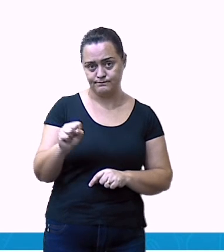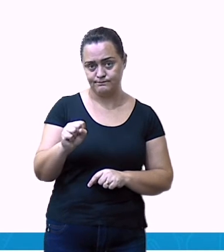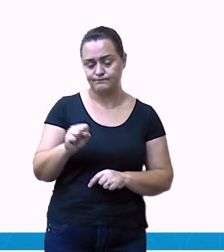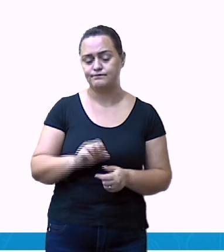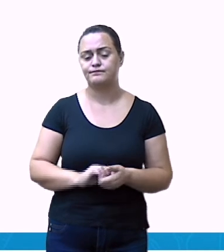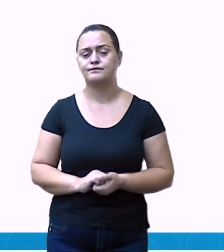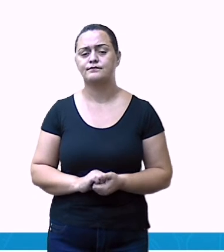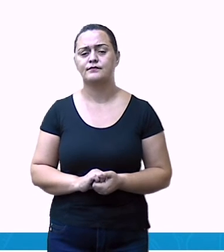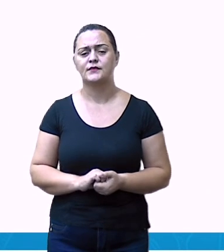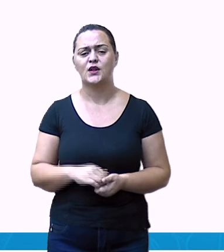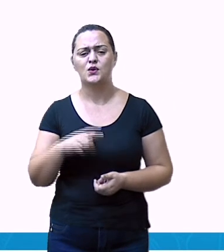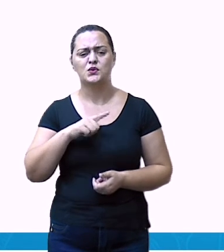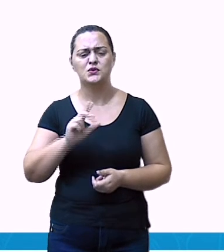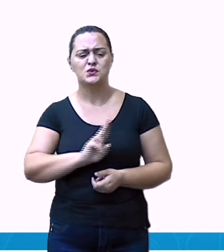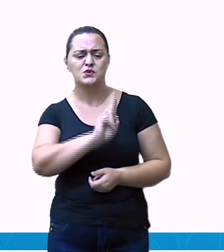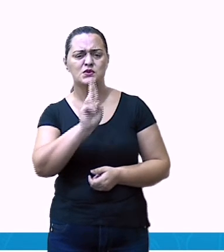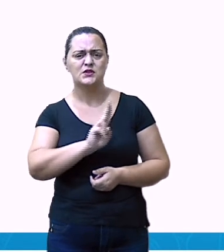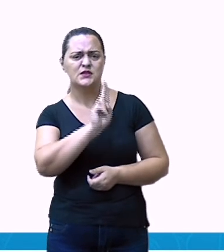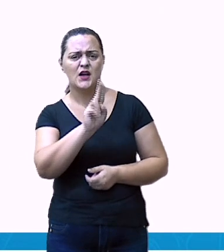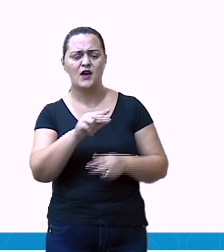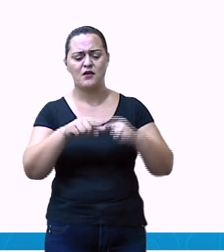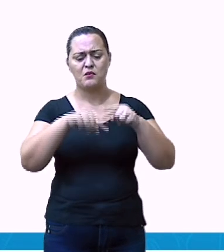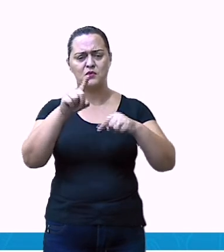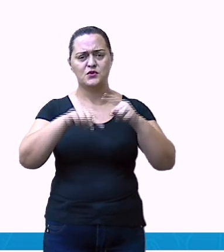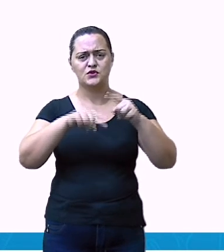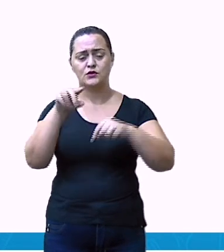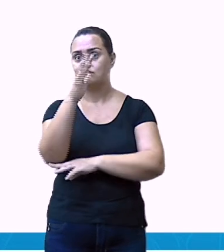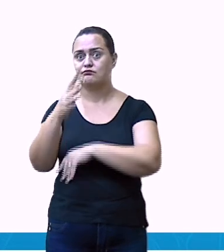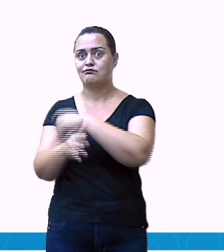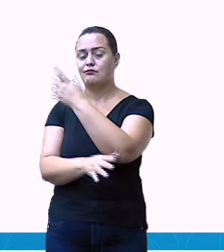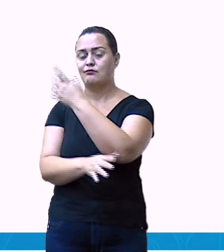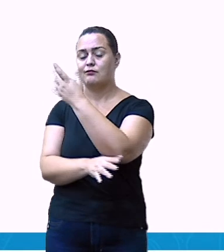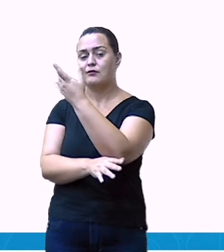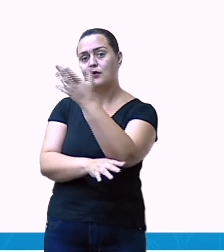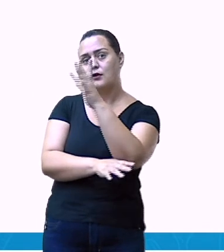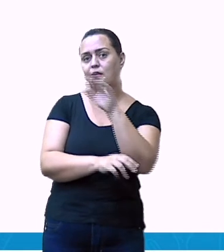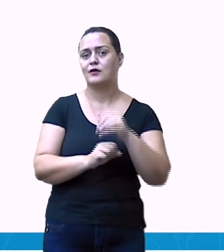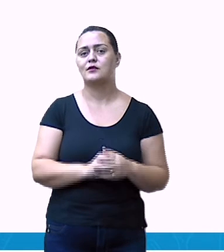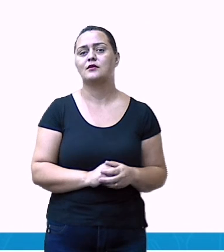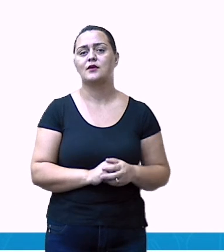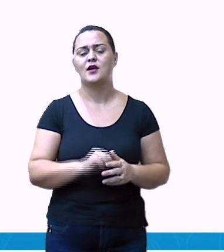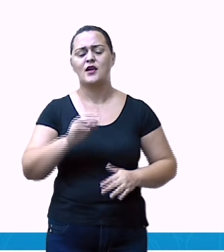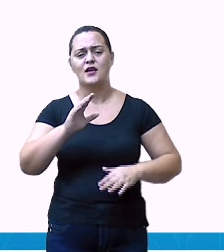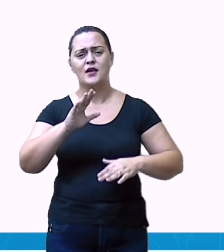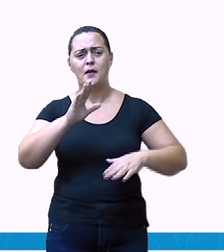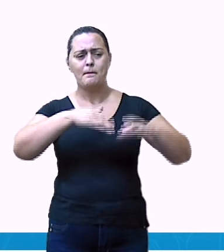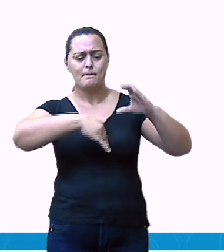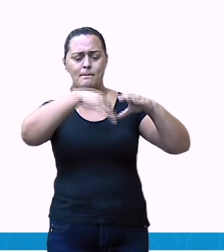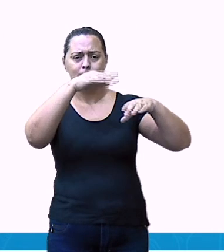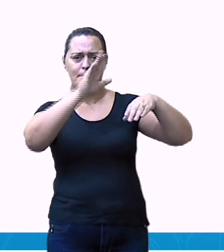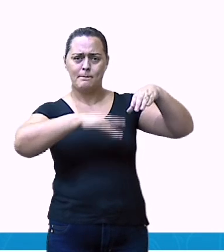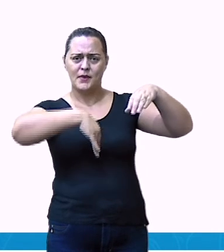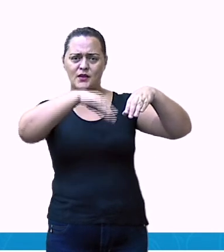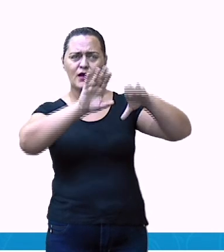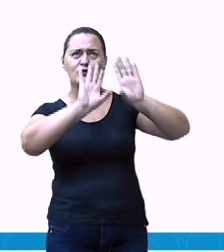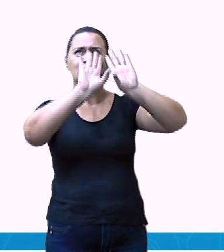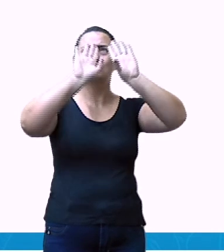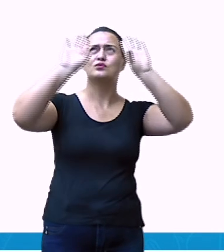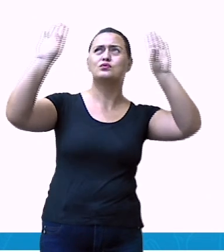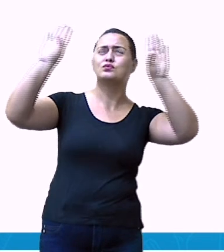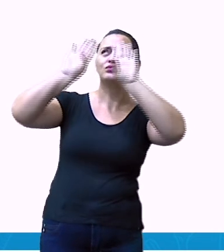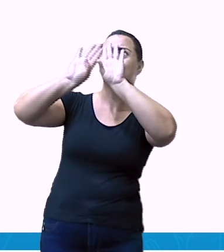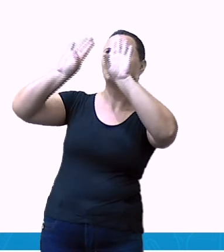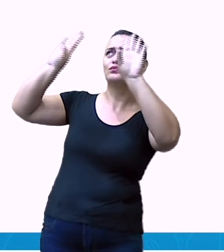pinturas eram feitas em locais de difícil acesso, como o teto de cavernas. Provavelmente, seus autores pintaram-nas